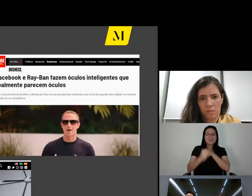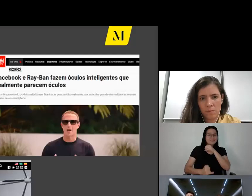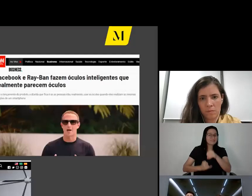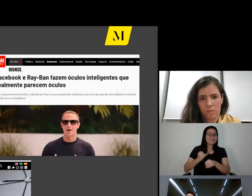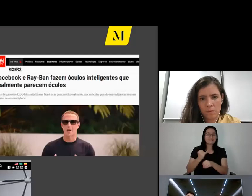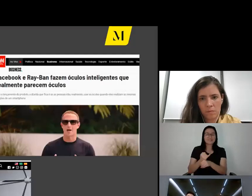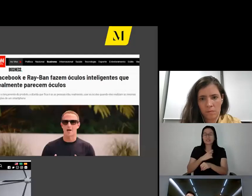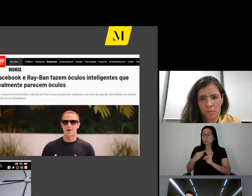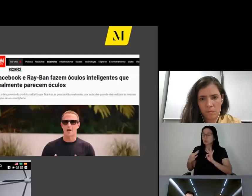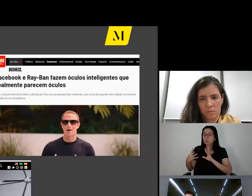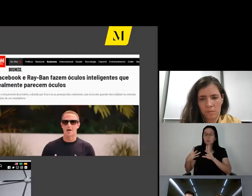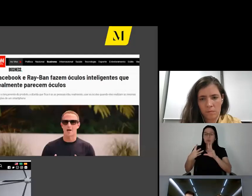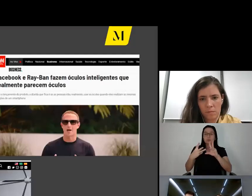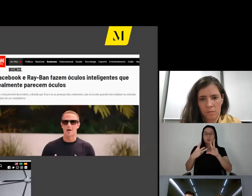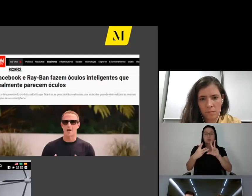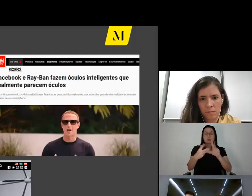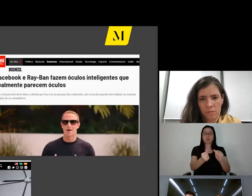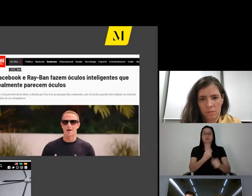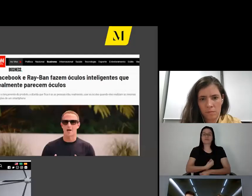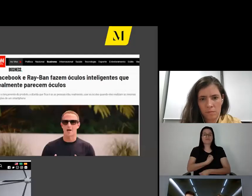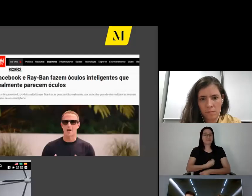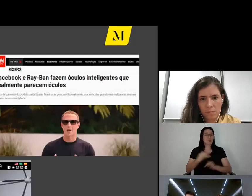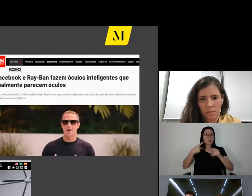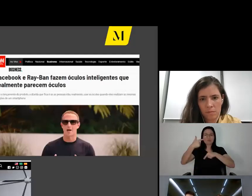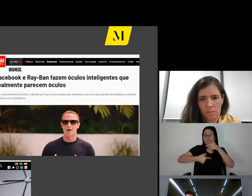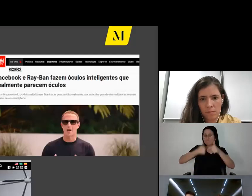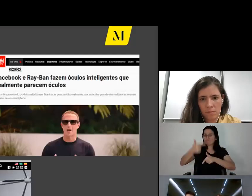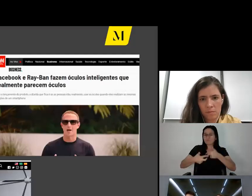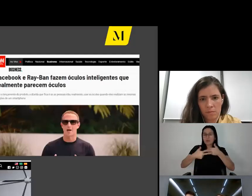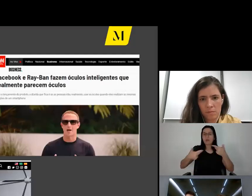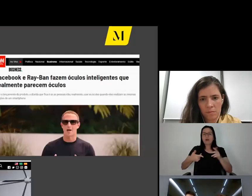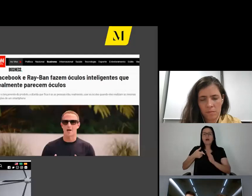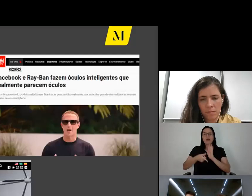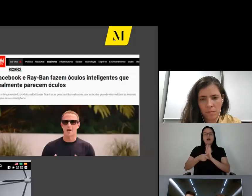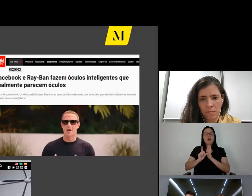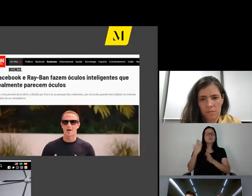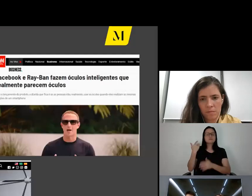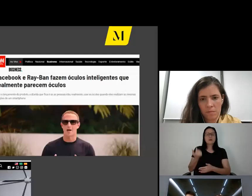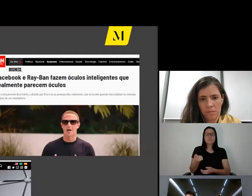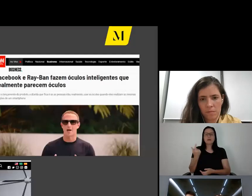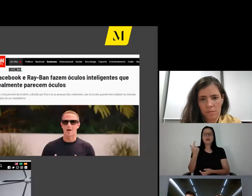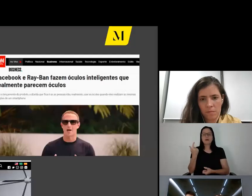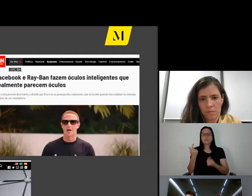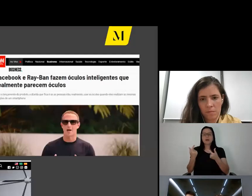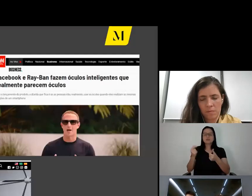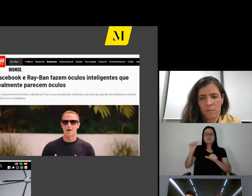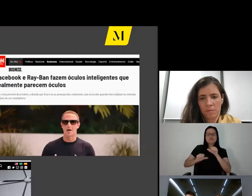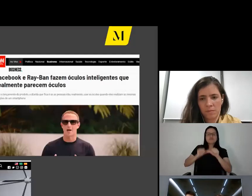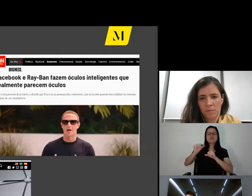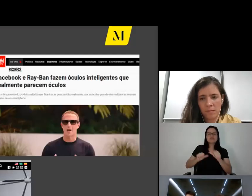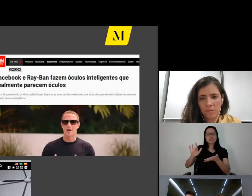praticamente todos os negócios. Aqueles que antes funcionavam apenas de forma física passaram a ter uma interação digital,